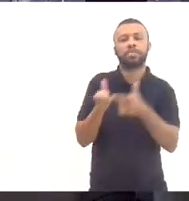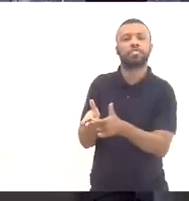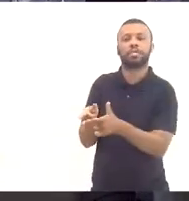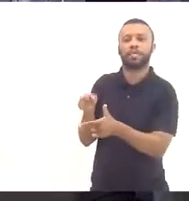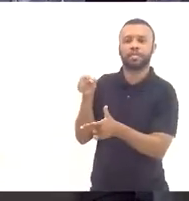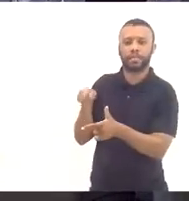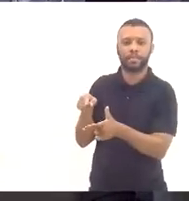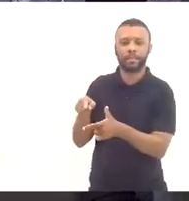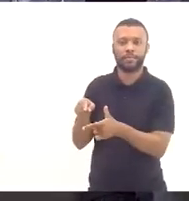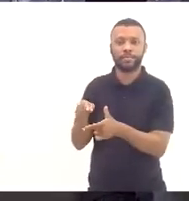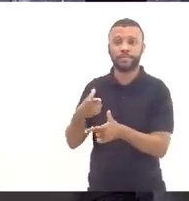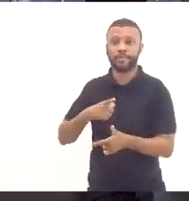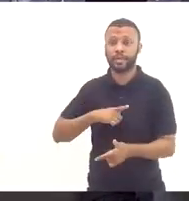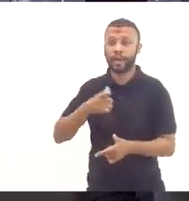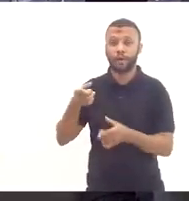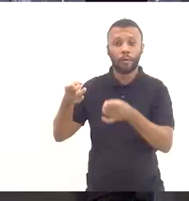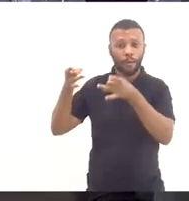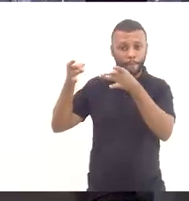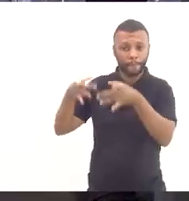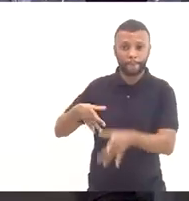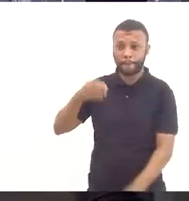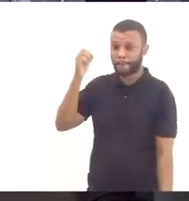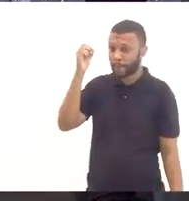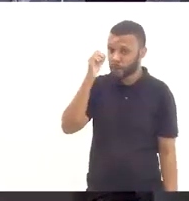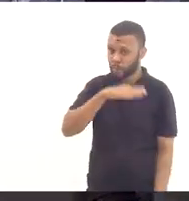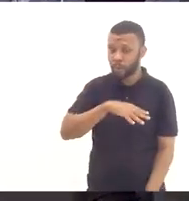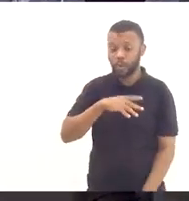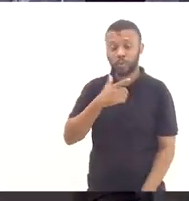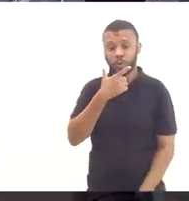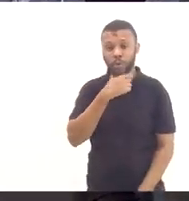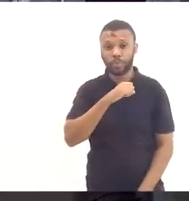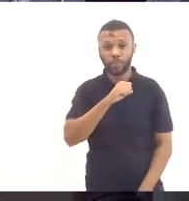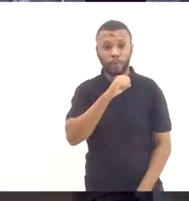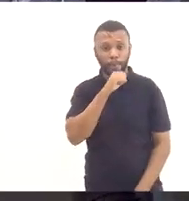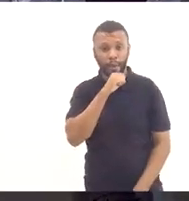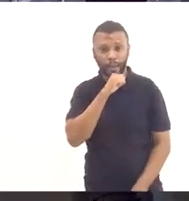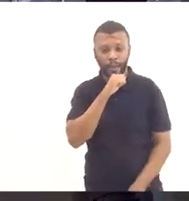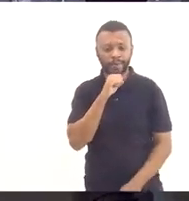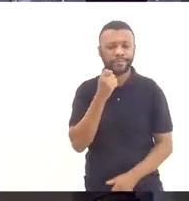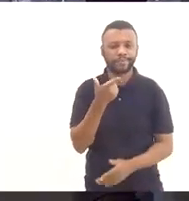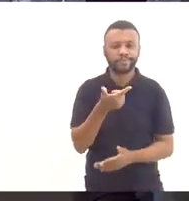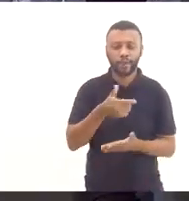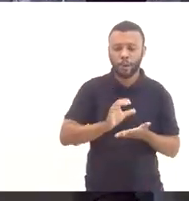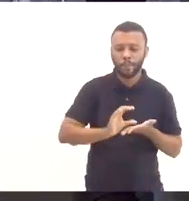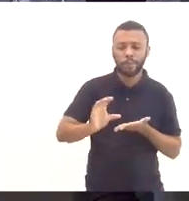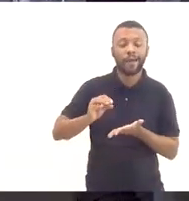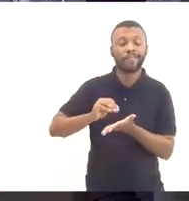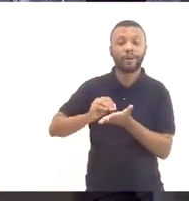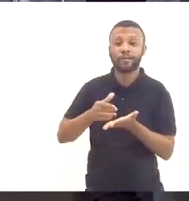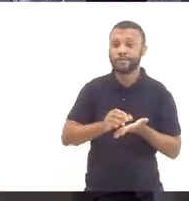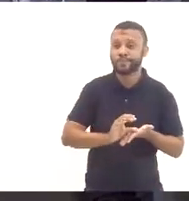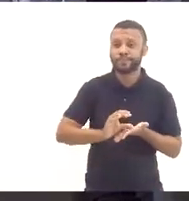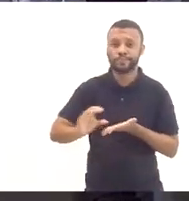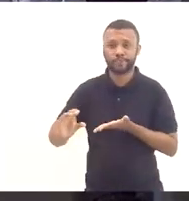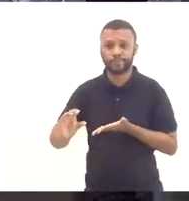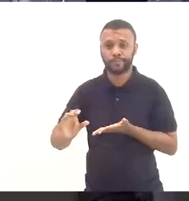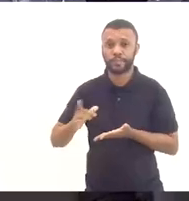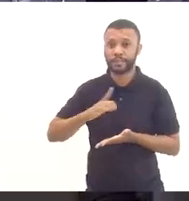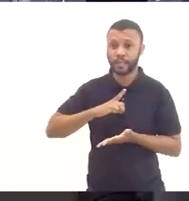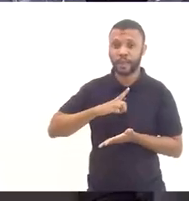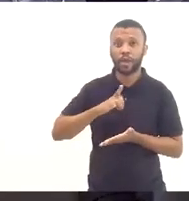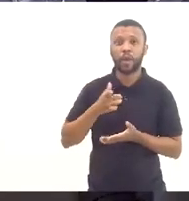além do abandono paterno na parte financeira existe também o